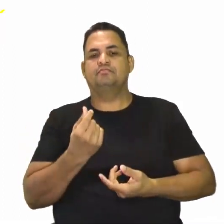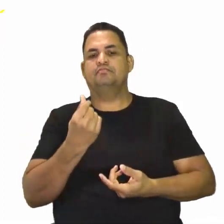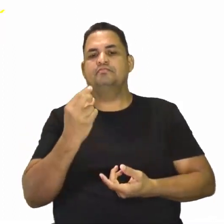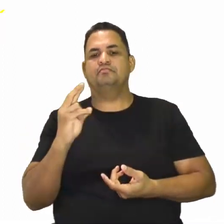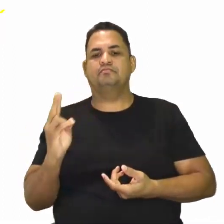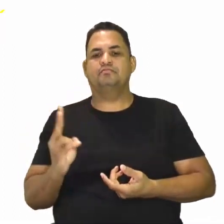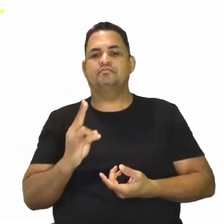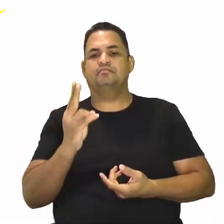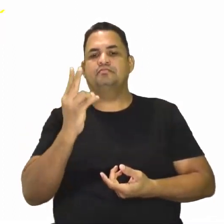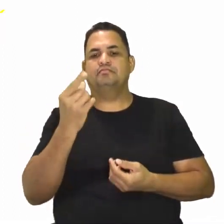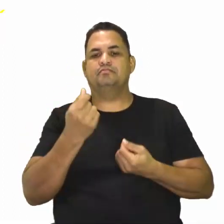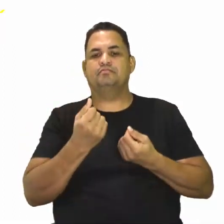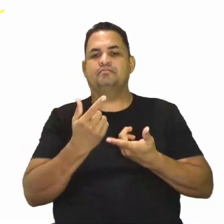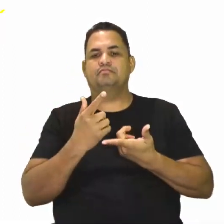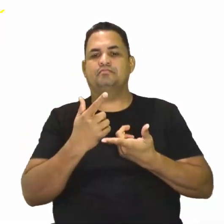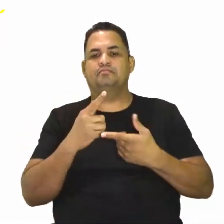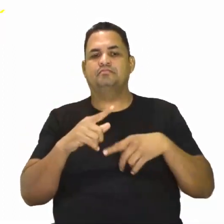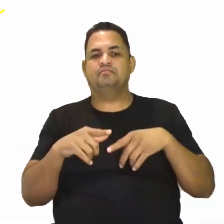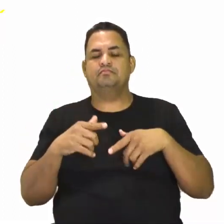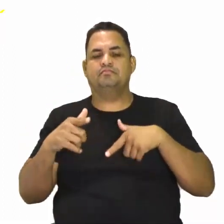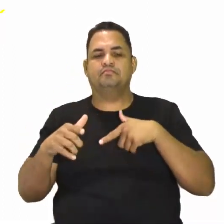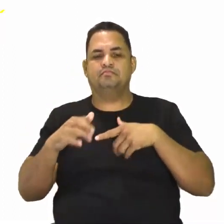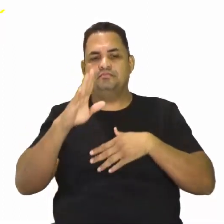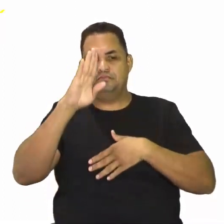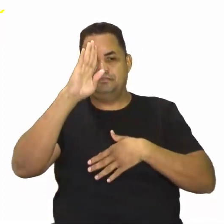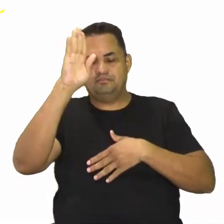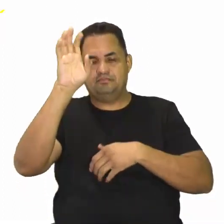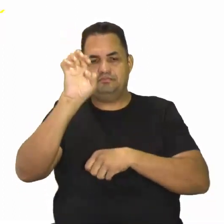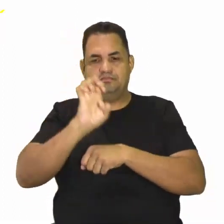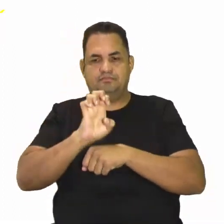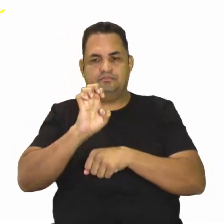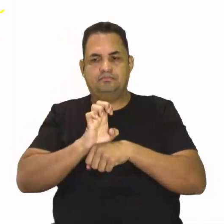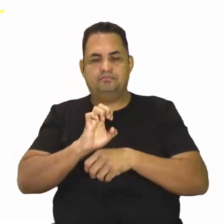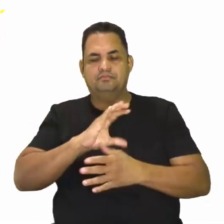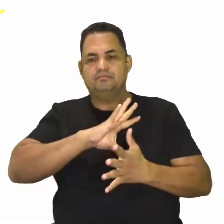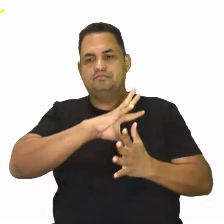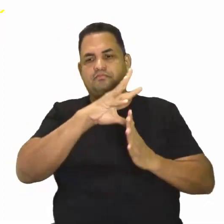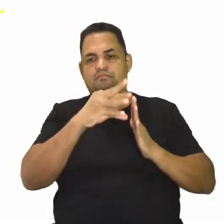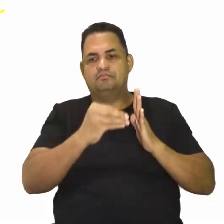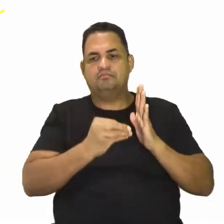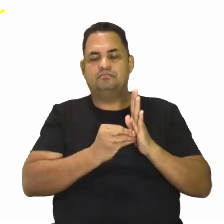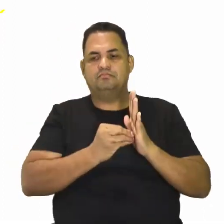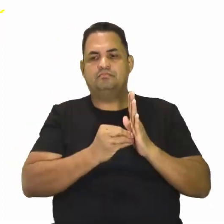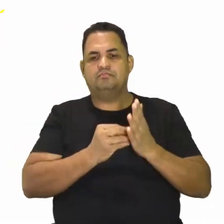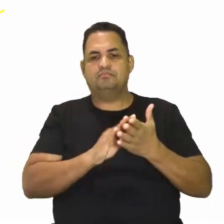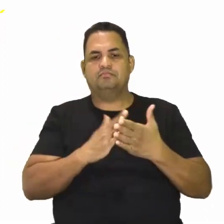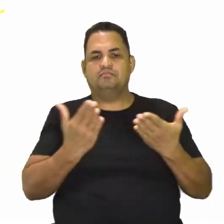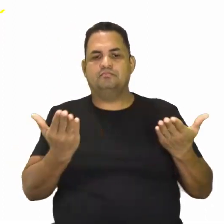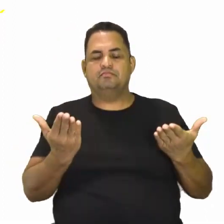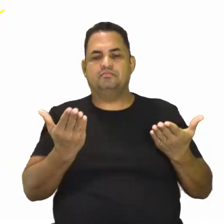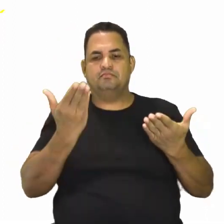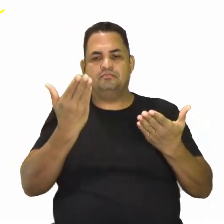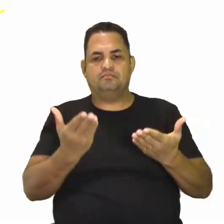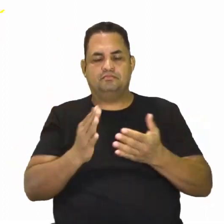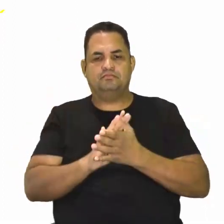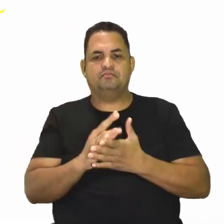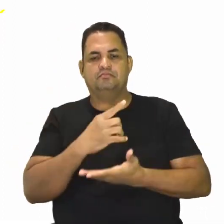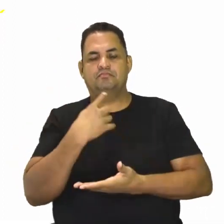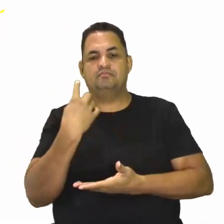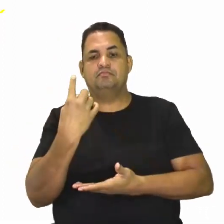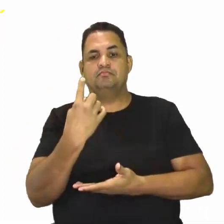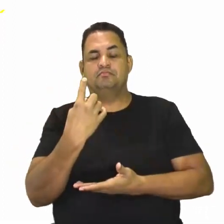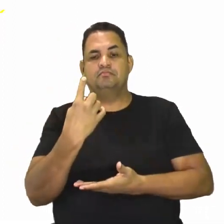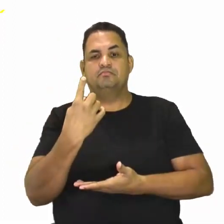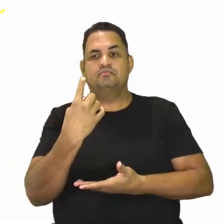de produção nos principais estados amazônicos. Desta forma, nós podemos, não